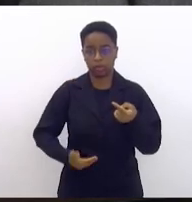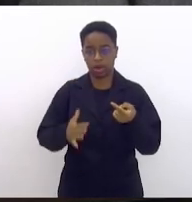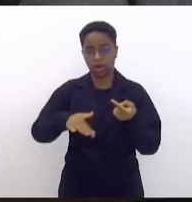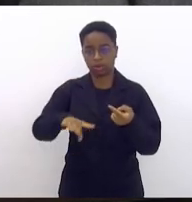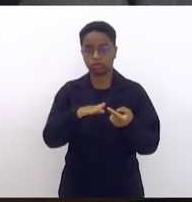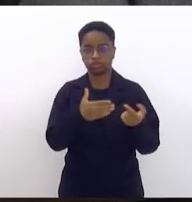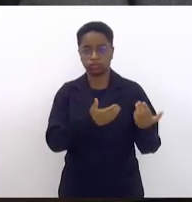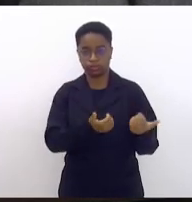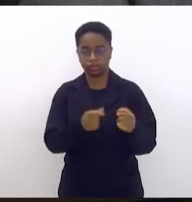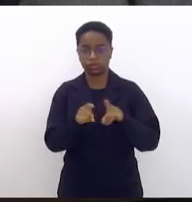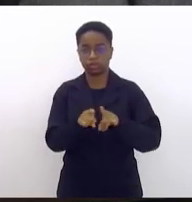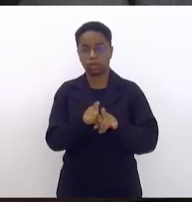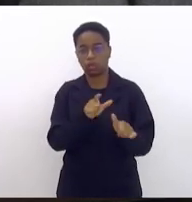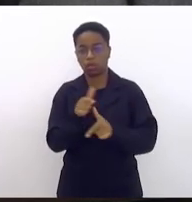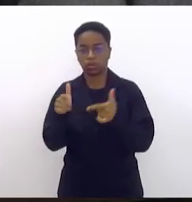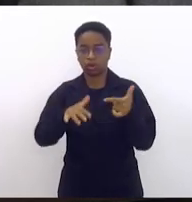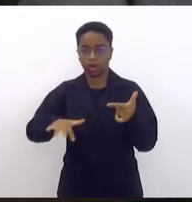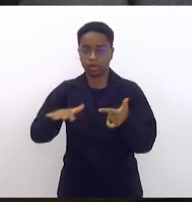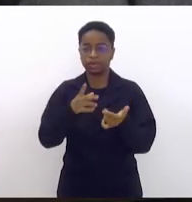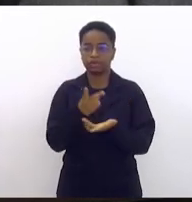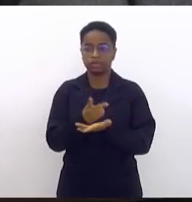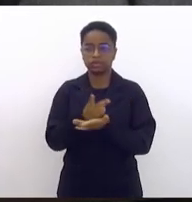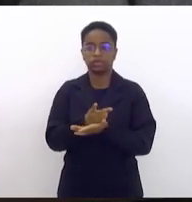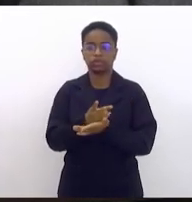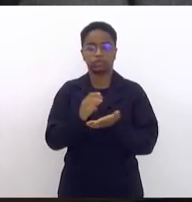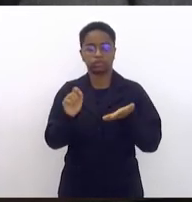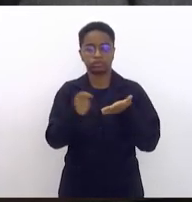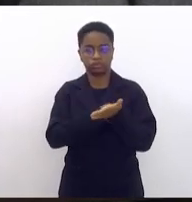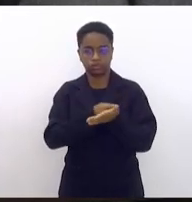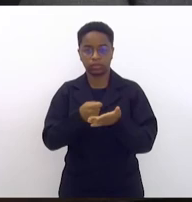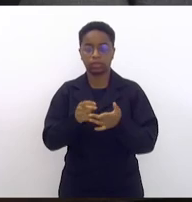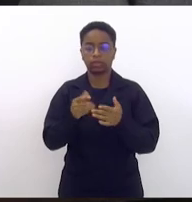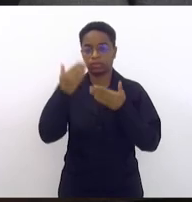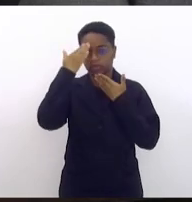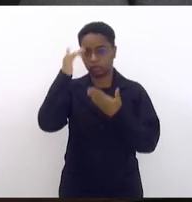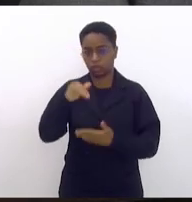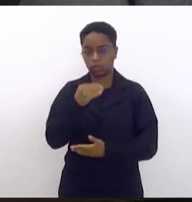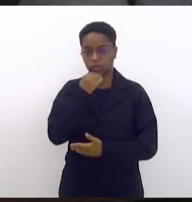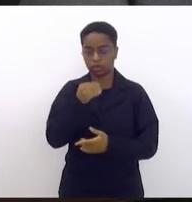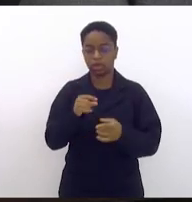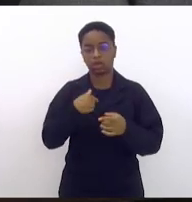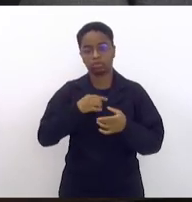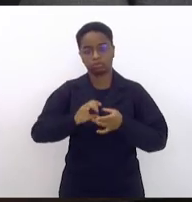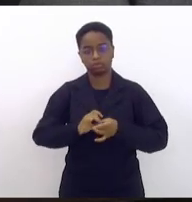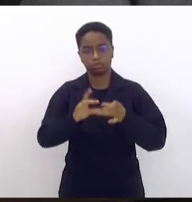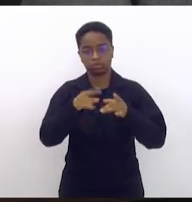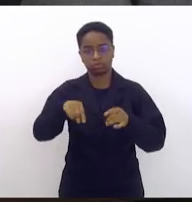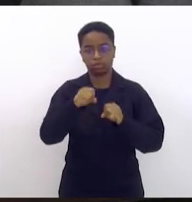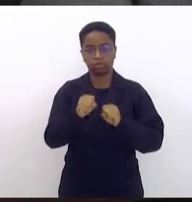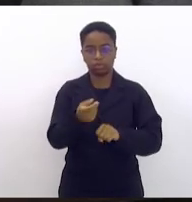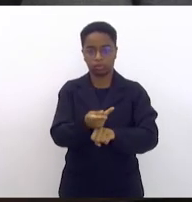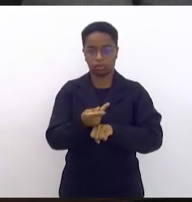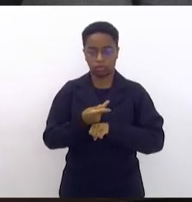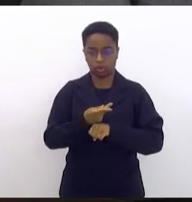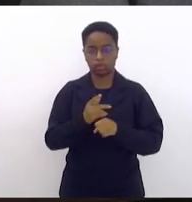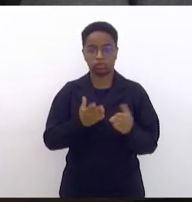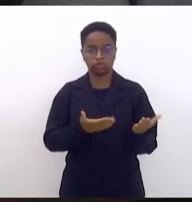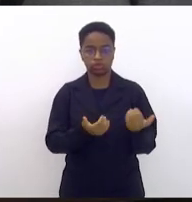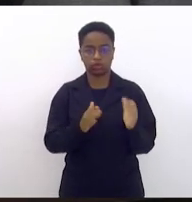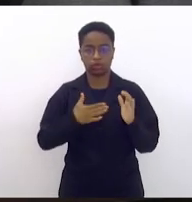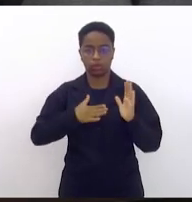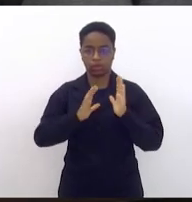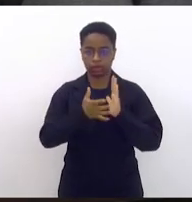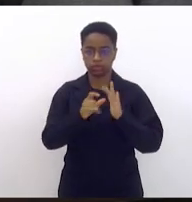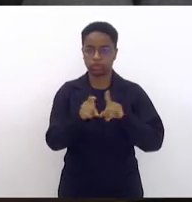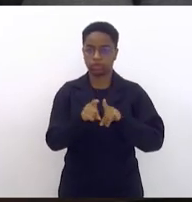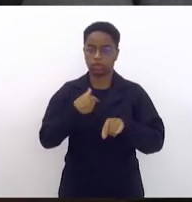sejam sempre de estado e nunca de governo agradeço aí minha oportunidade coloco não só à disposição a juventude do partido progressistas mas como a minha